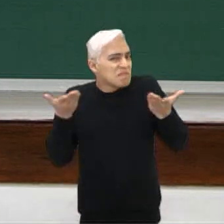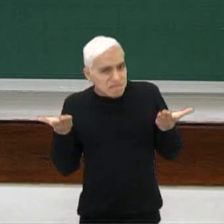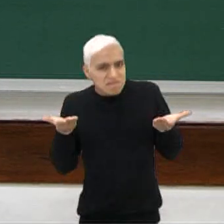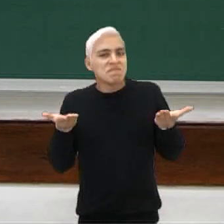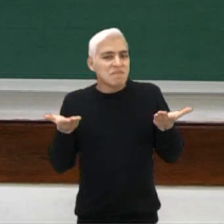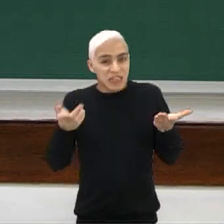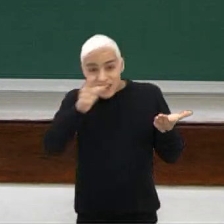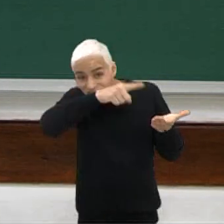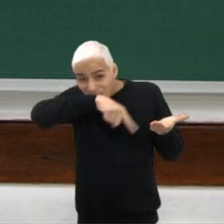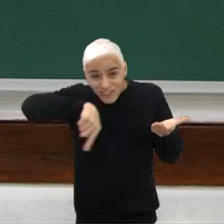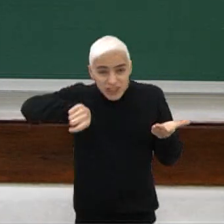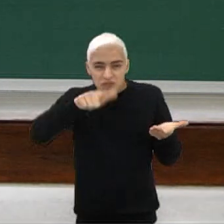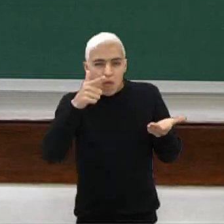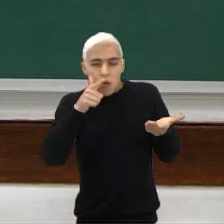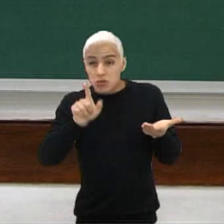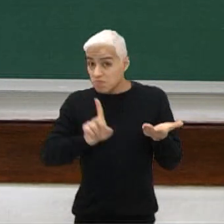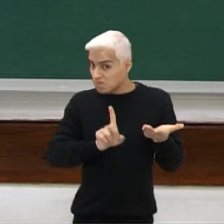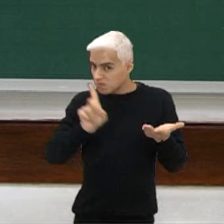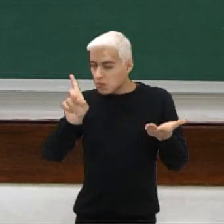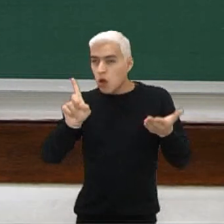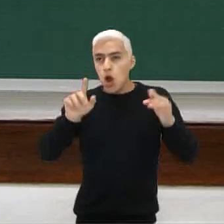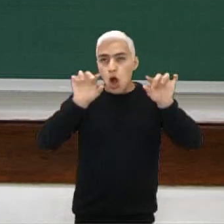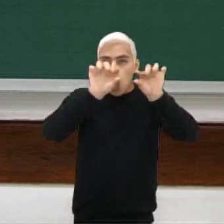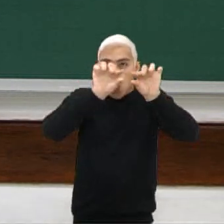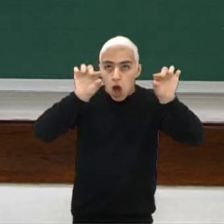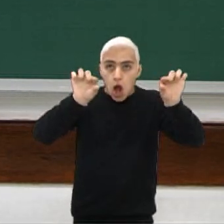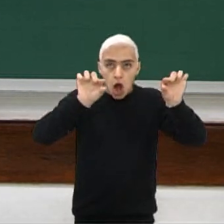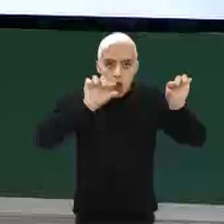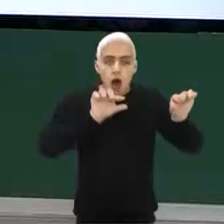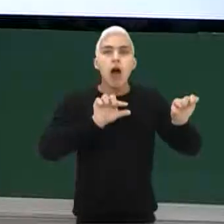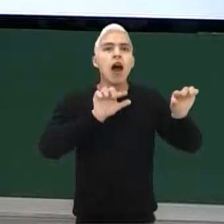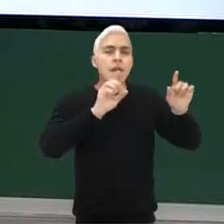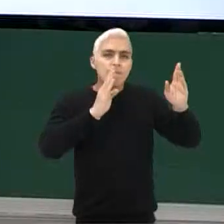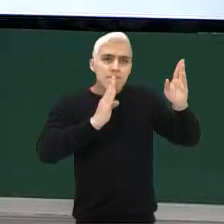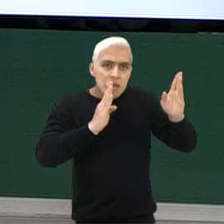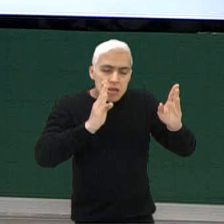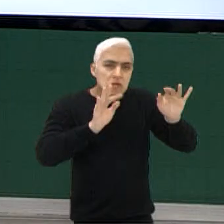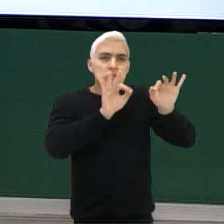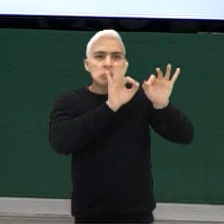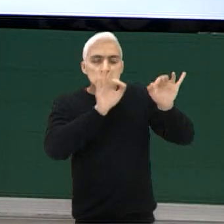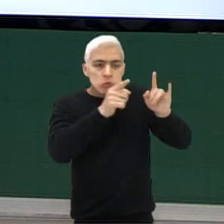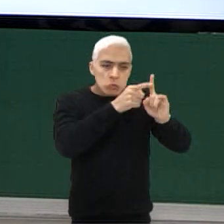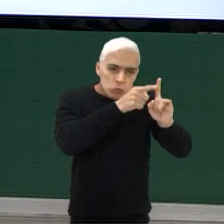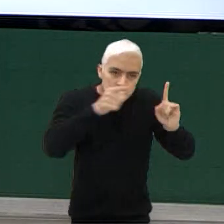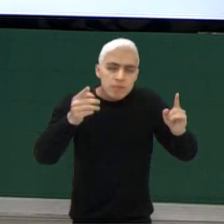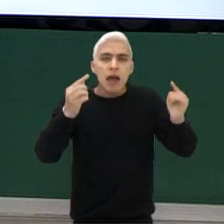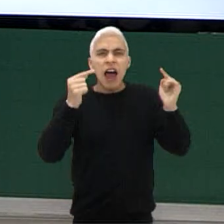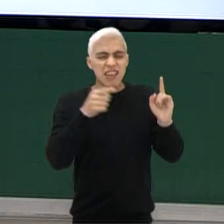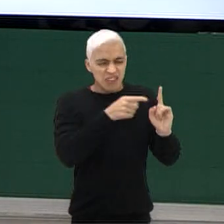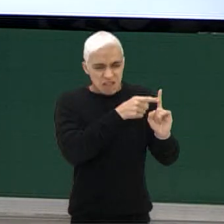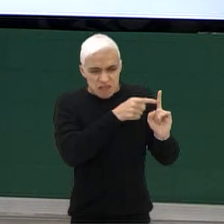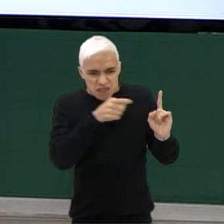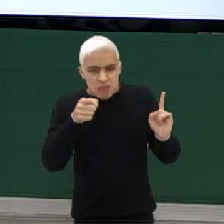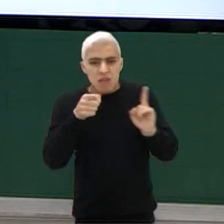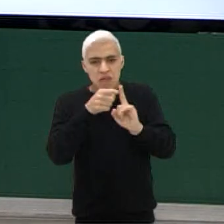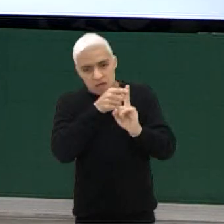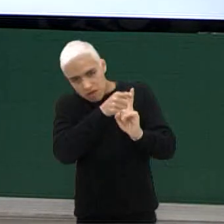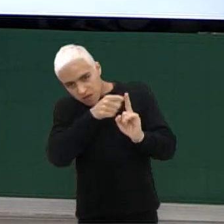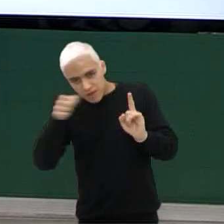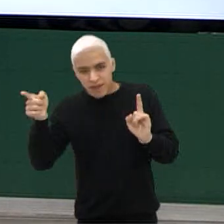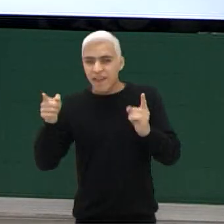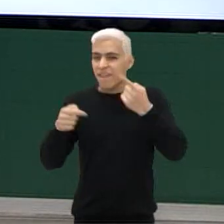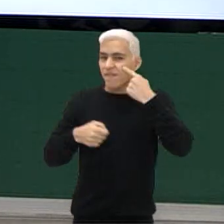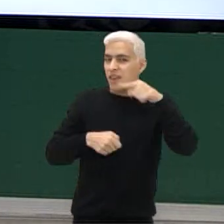Então, conseguiram classificar aí esses nossos períodos, esse período simples, período composto, olhar ali as suas